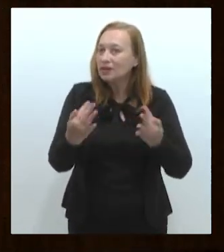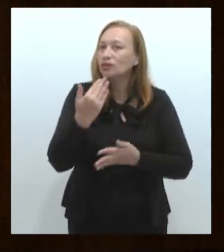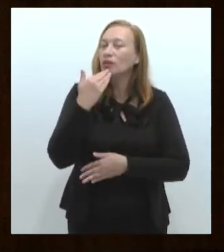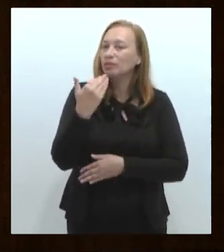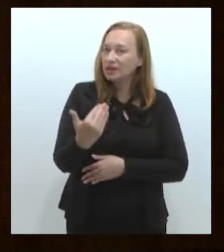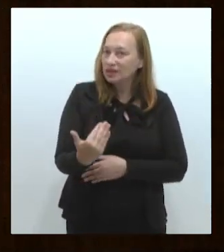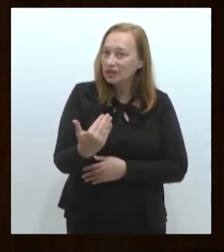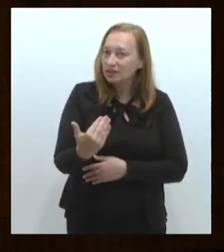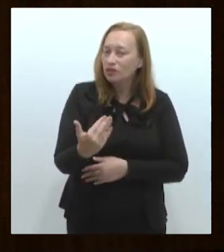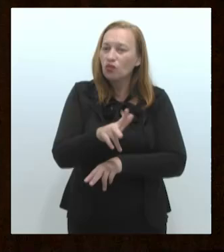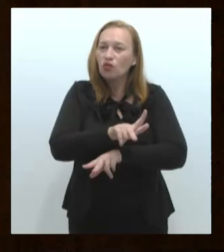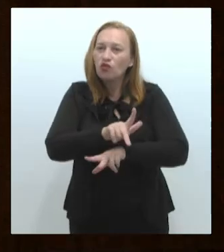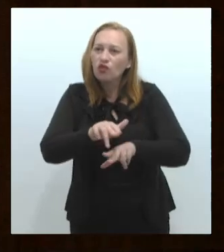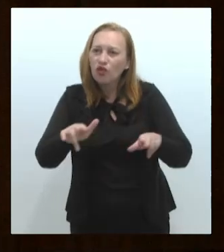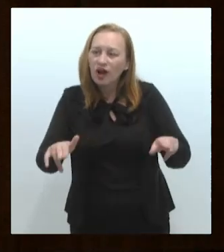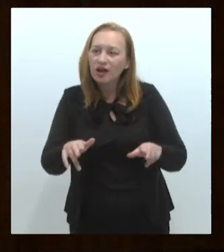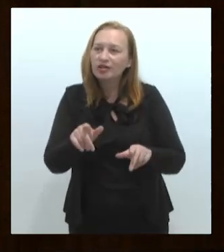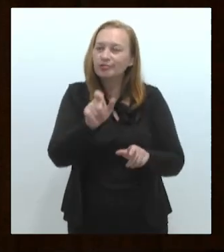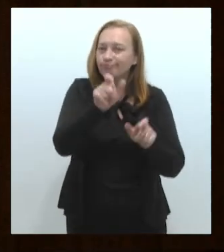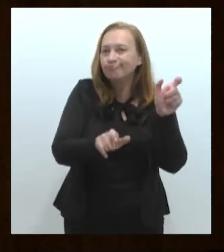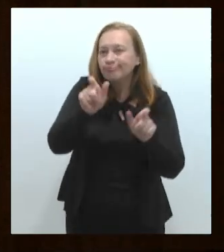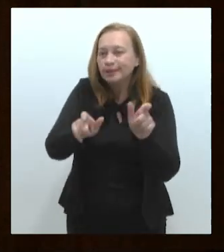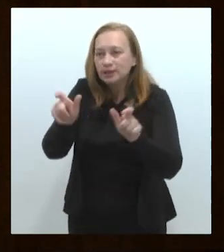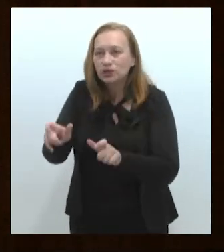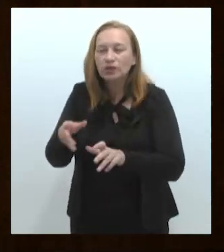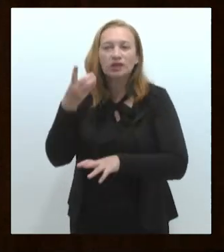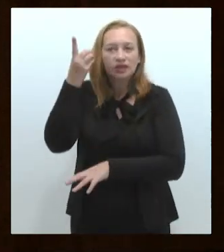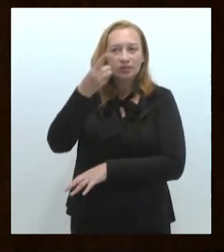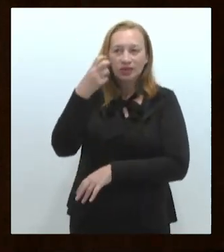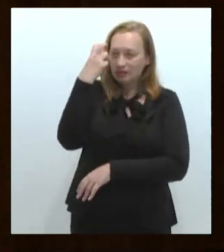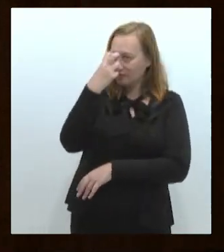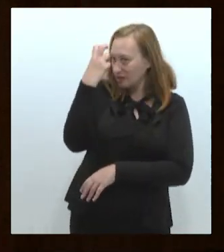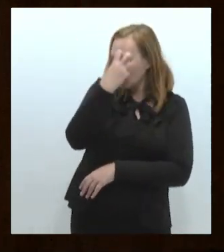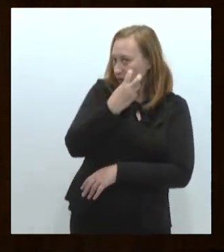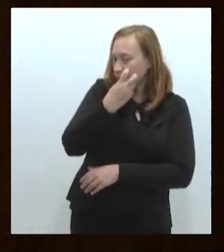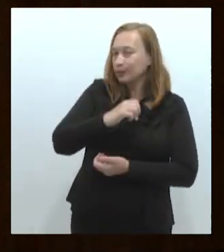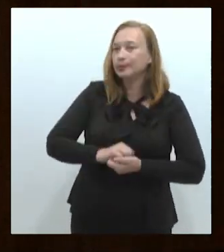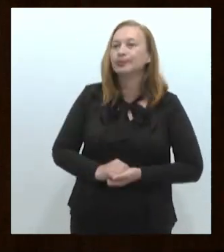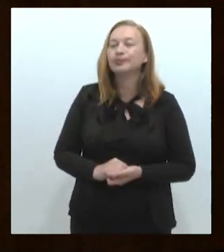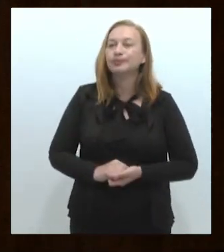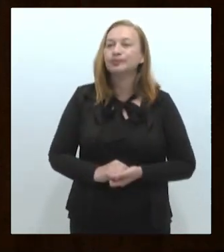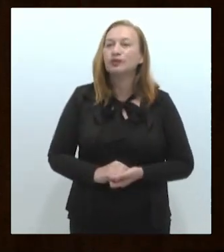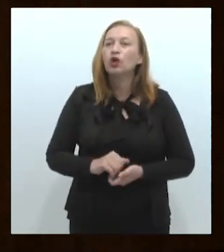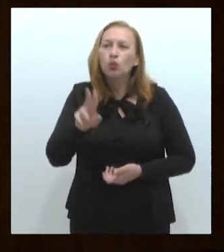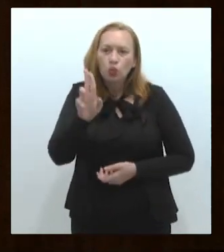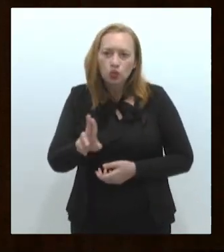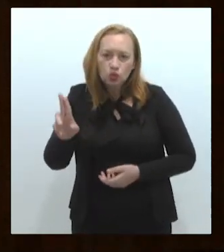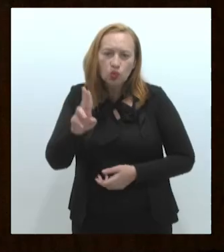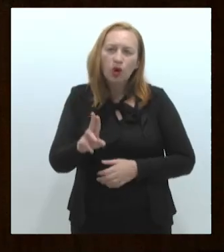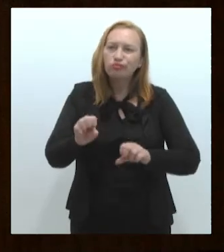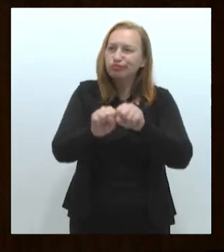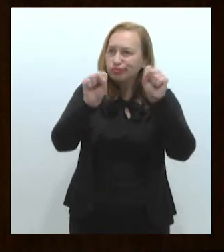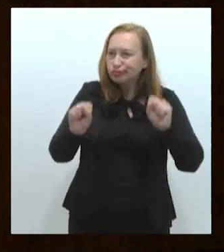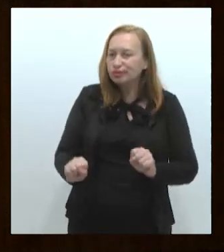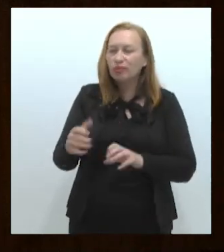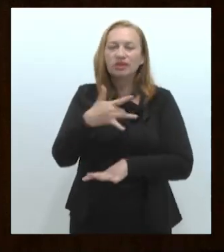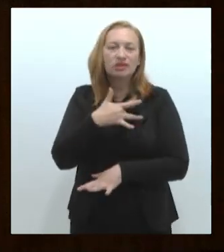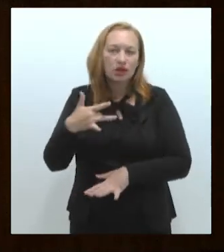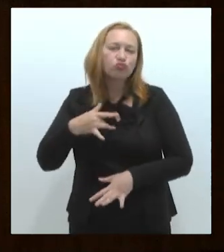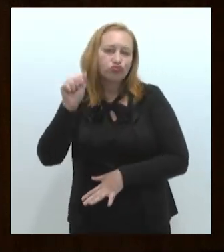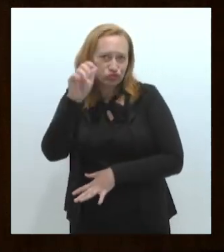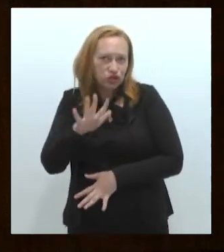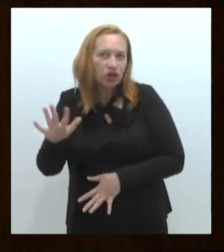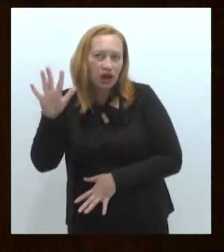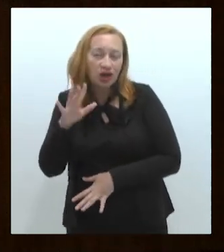pedido por várias pessoas, deputada Verônica Lima, usuários de sistemas de saúde em geral.